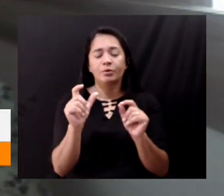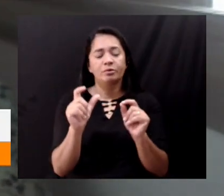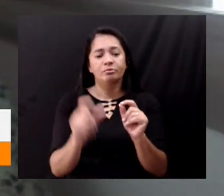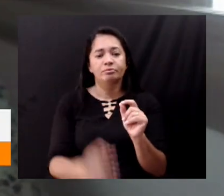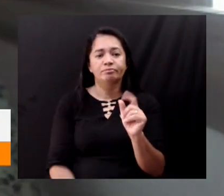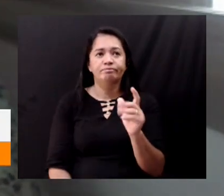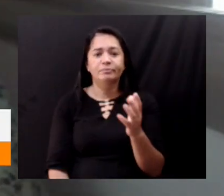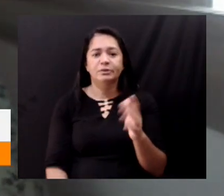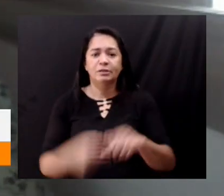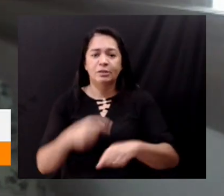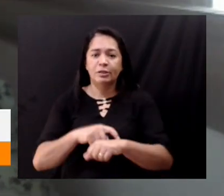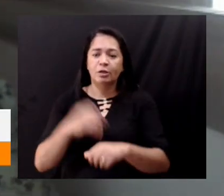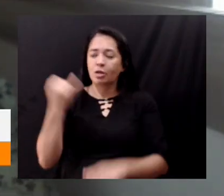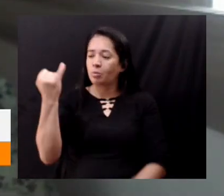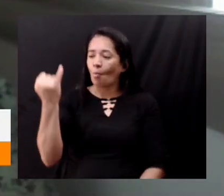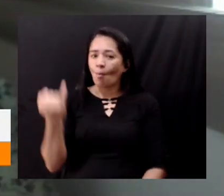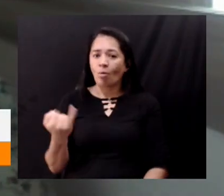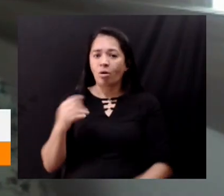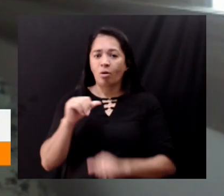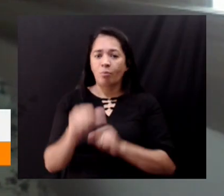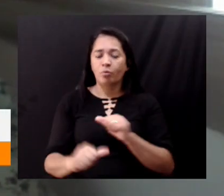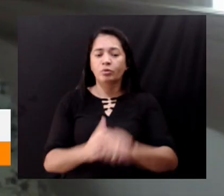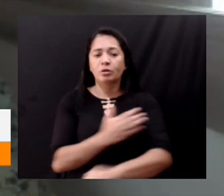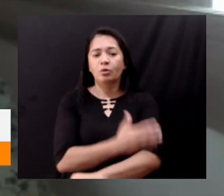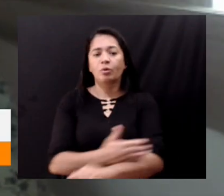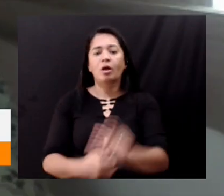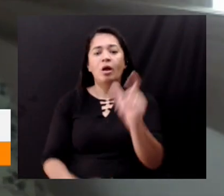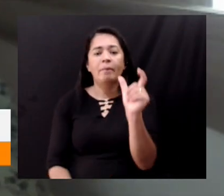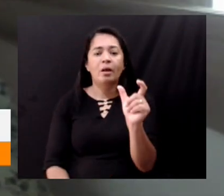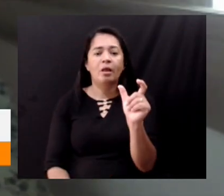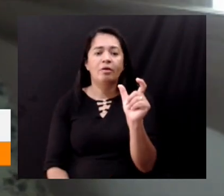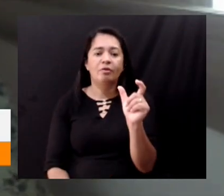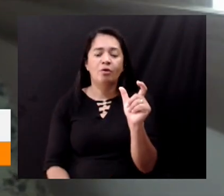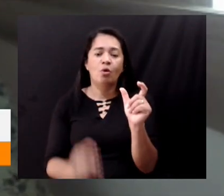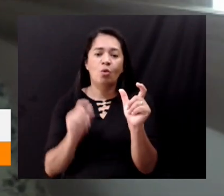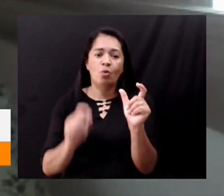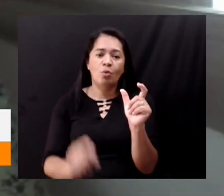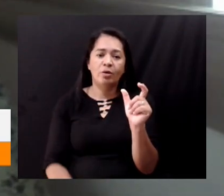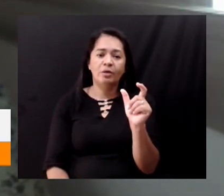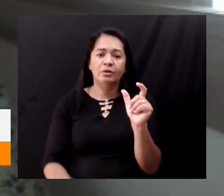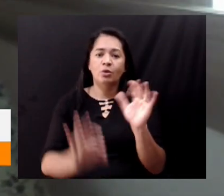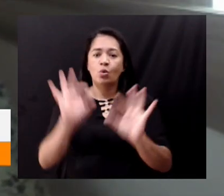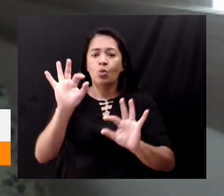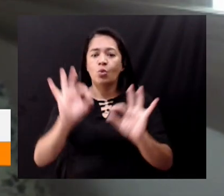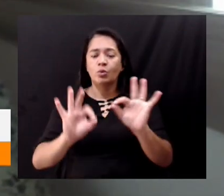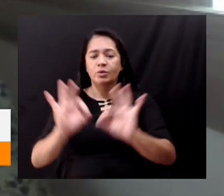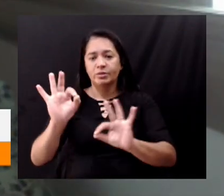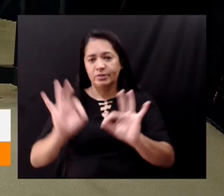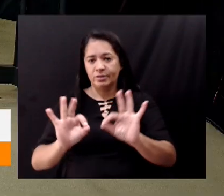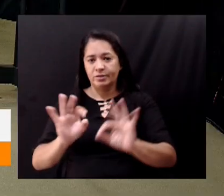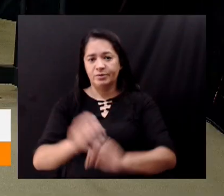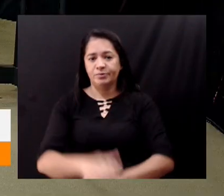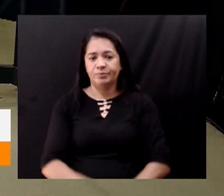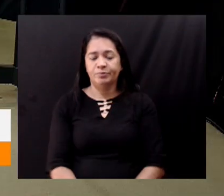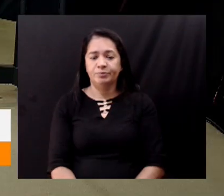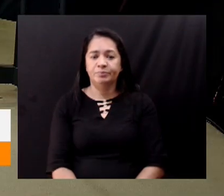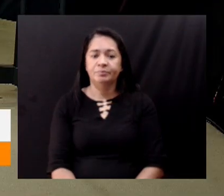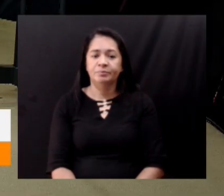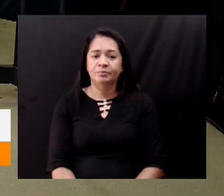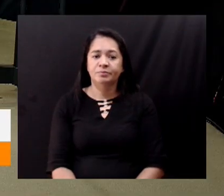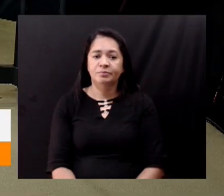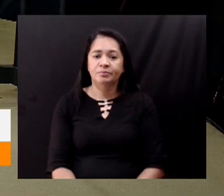de hábitos, é a questão da organização. Muito bem,